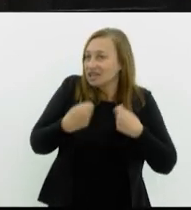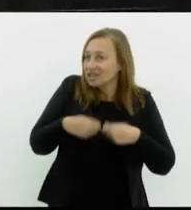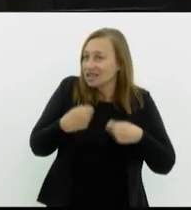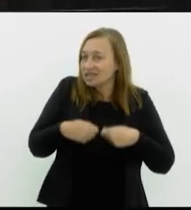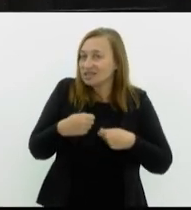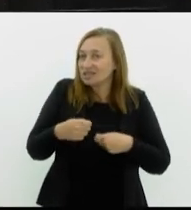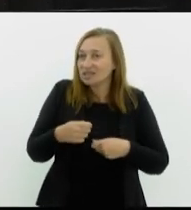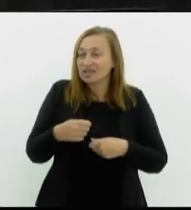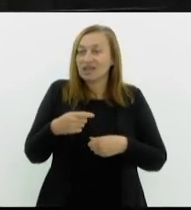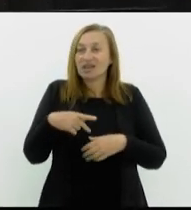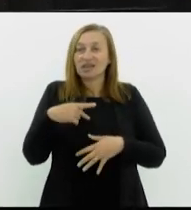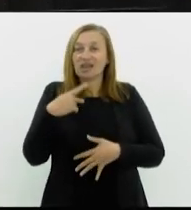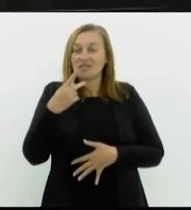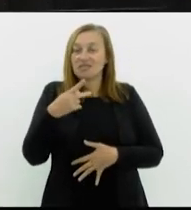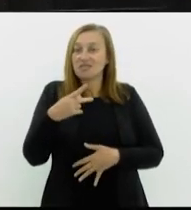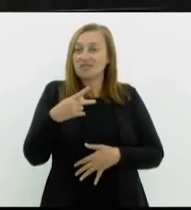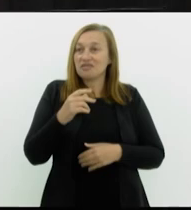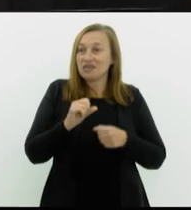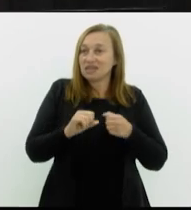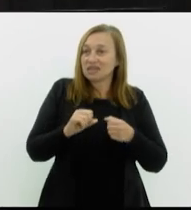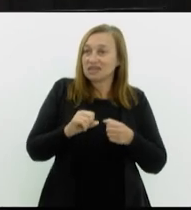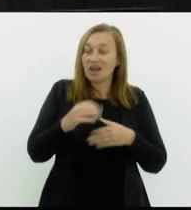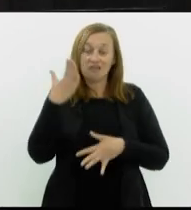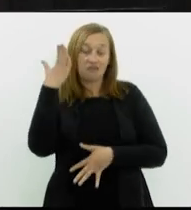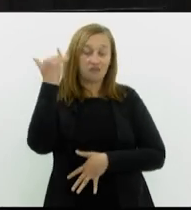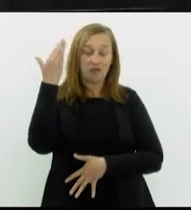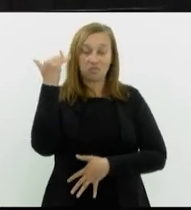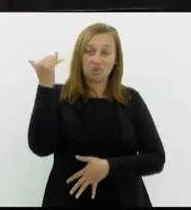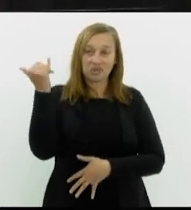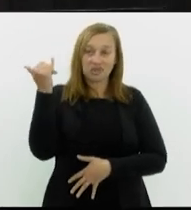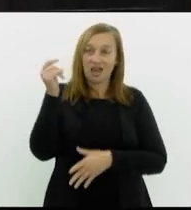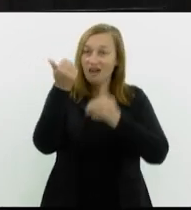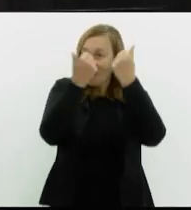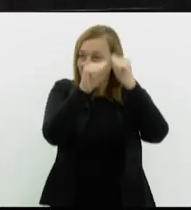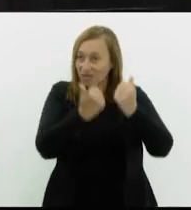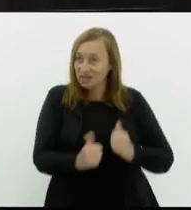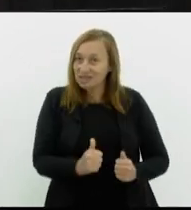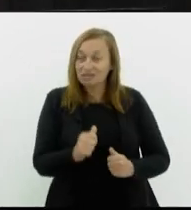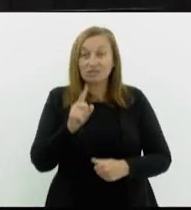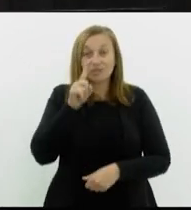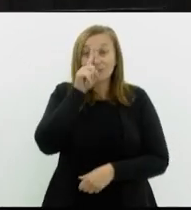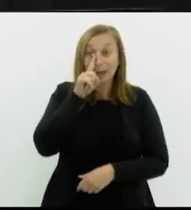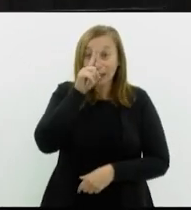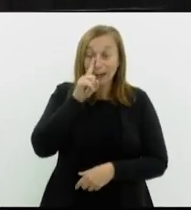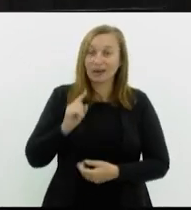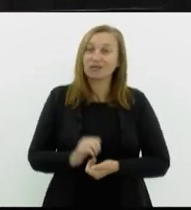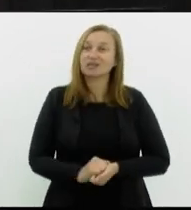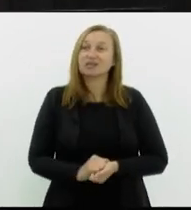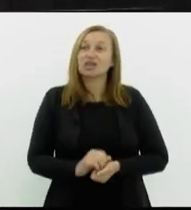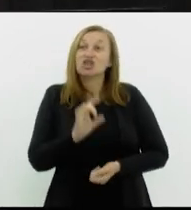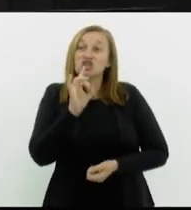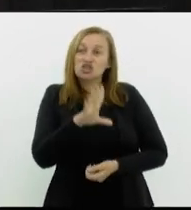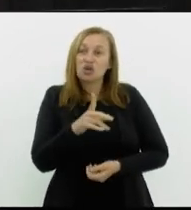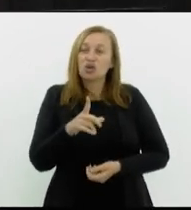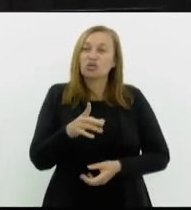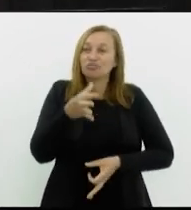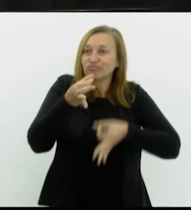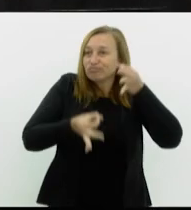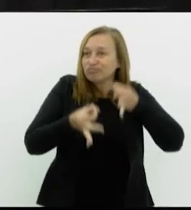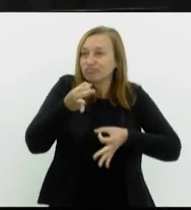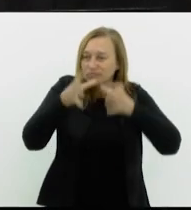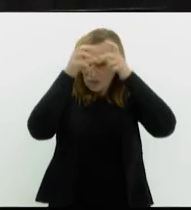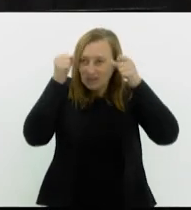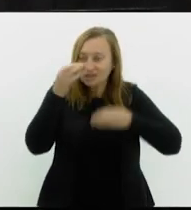nós fazemos a famosíssima avaliação de risco, que é uma coisa que só o nosso tribunal tem, que é a área